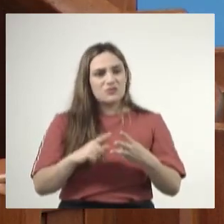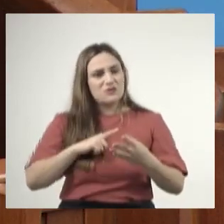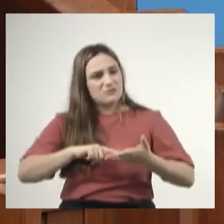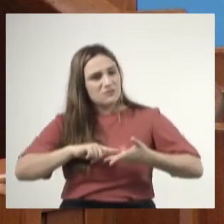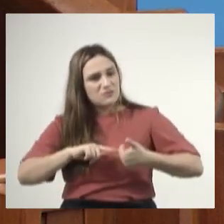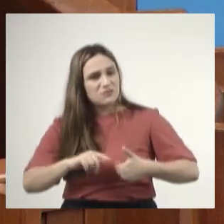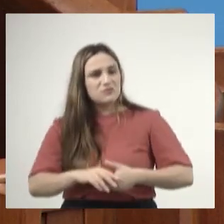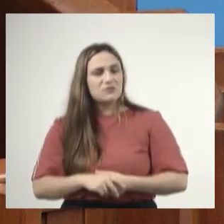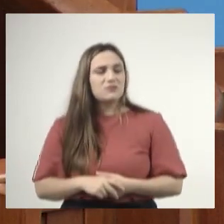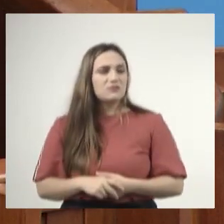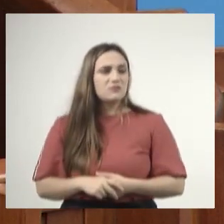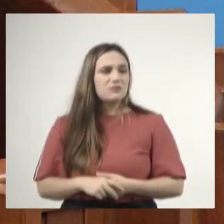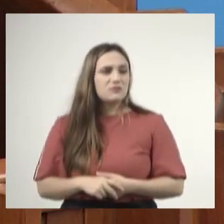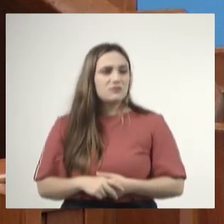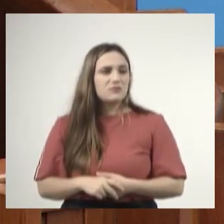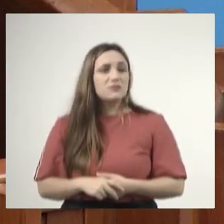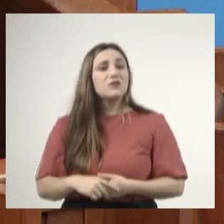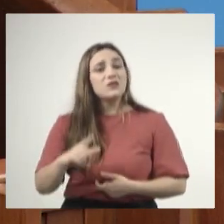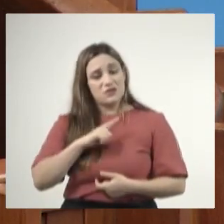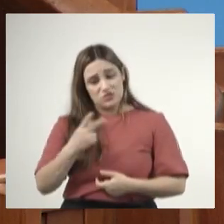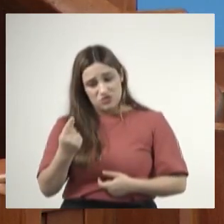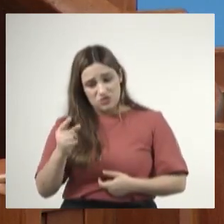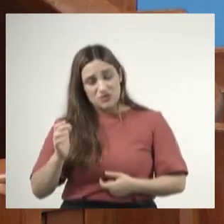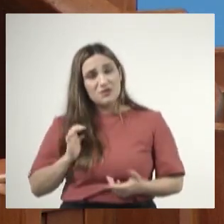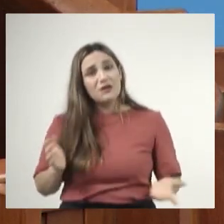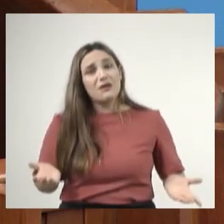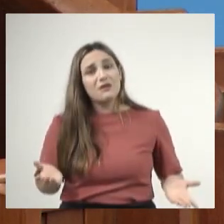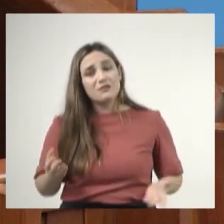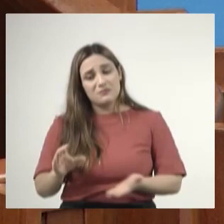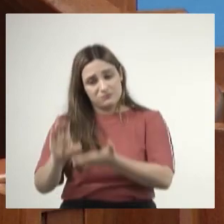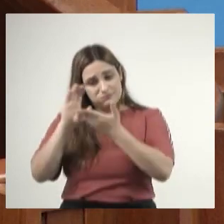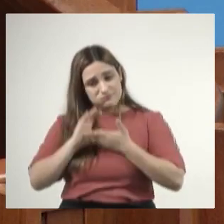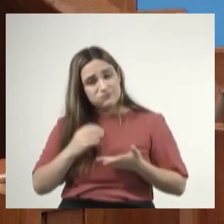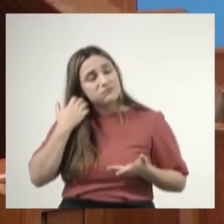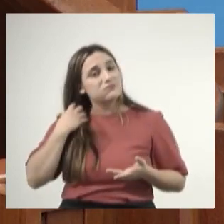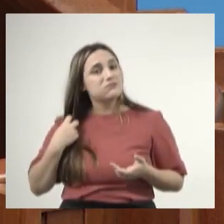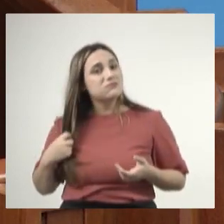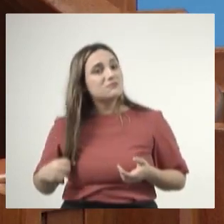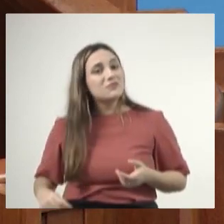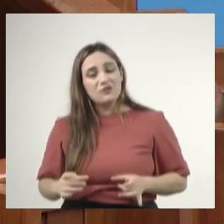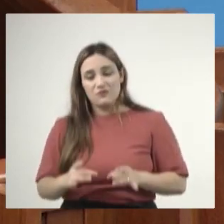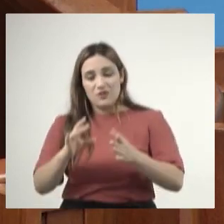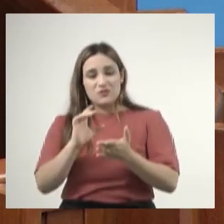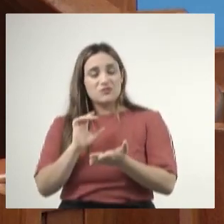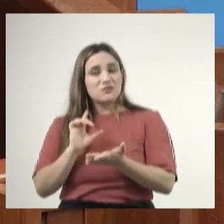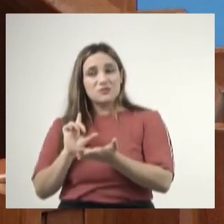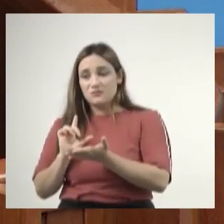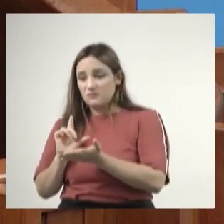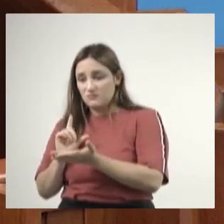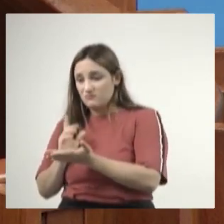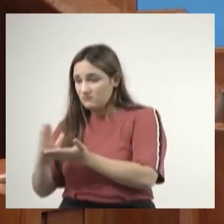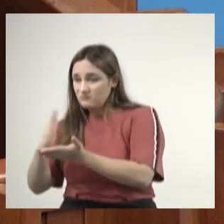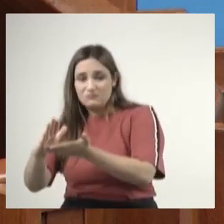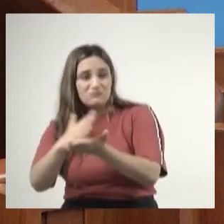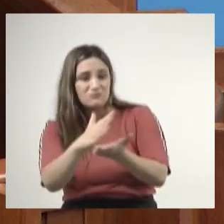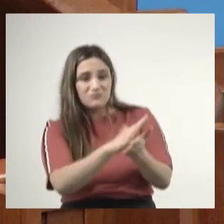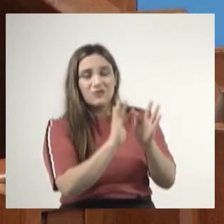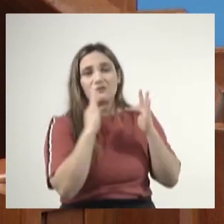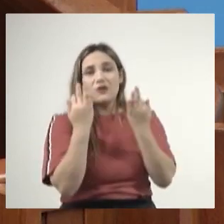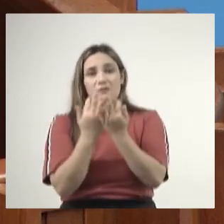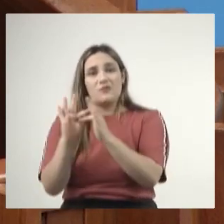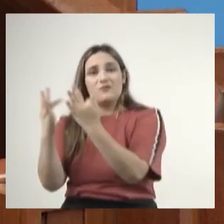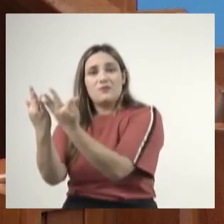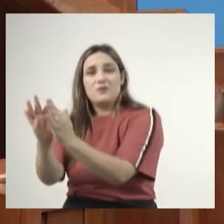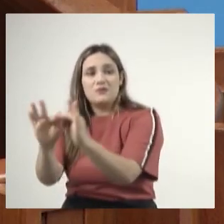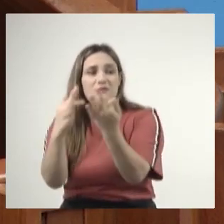produzindo e recebendo o seu capital, porque o produto eles vendem e o dinheiro eles dividem. Então, essa é uma forma